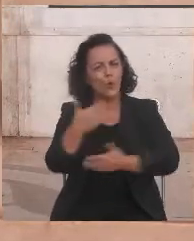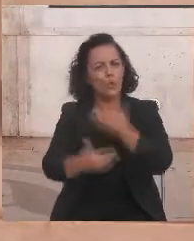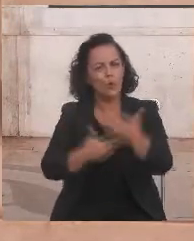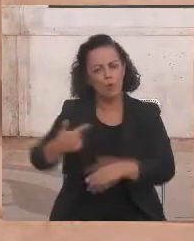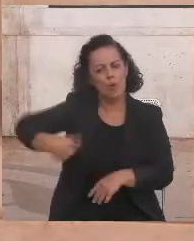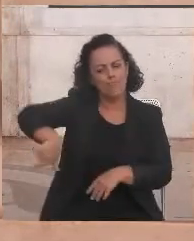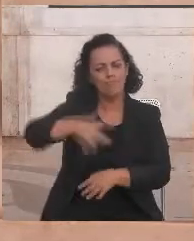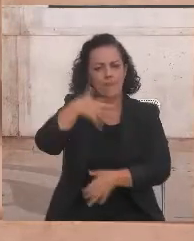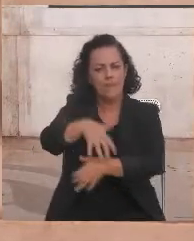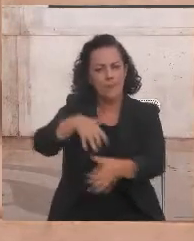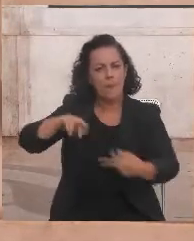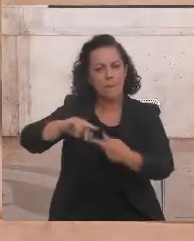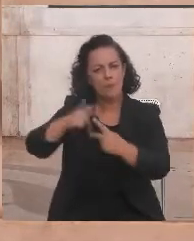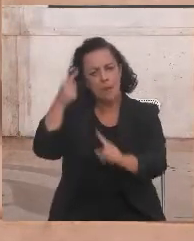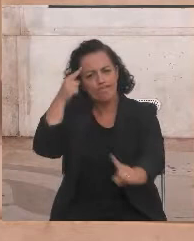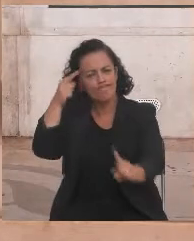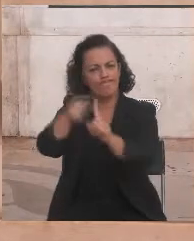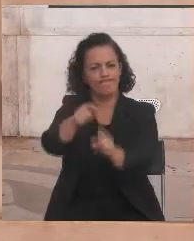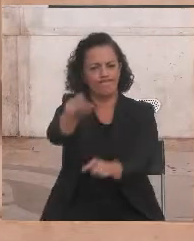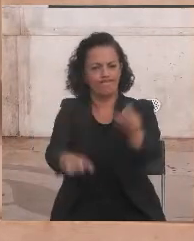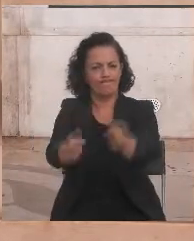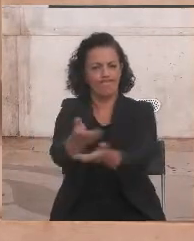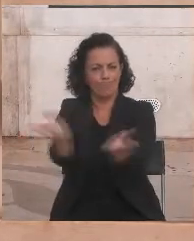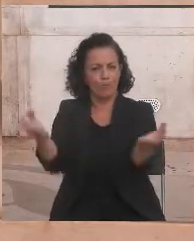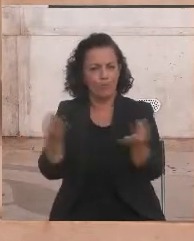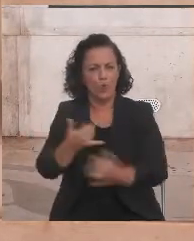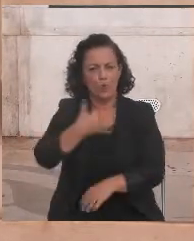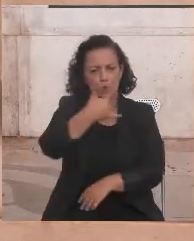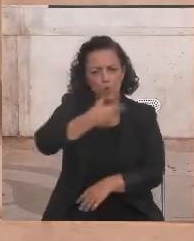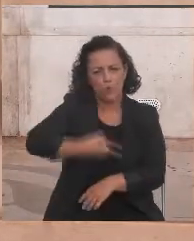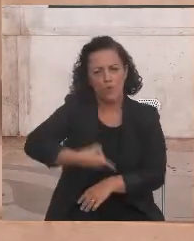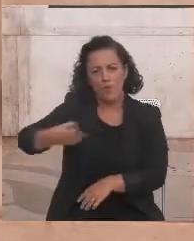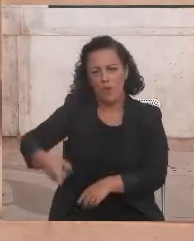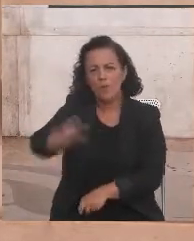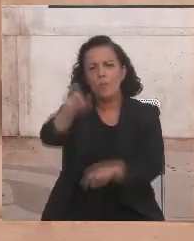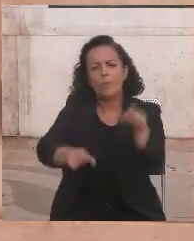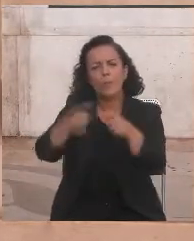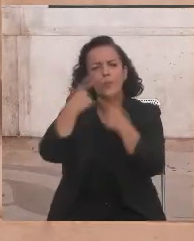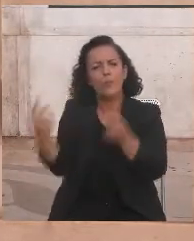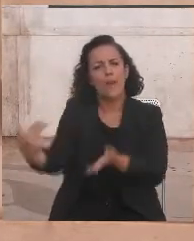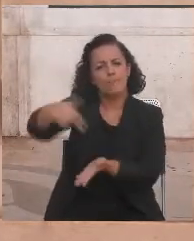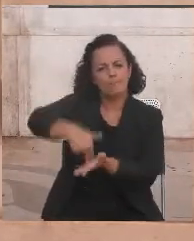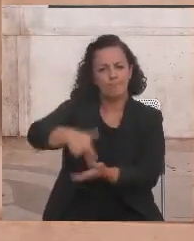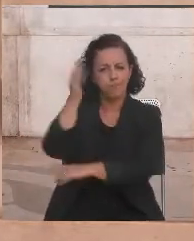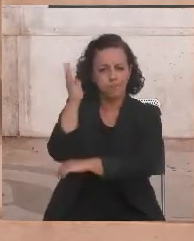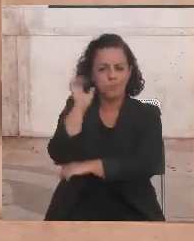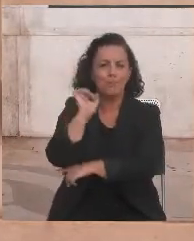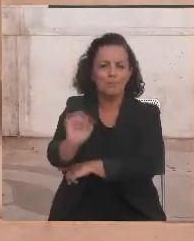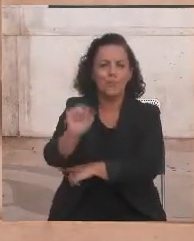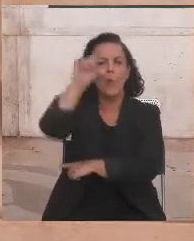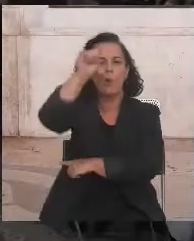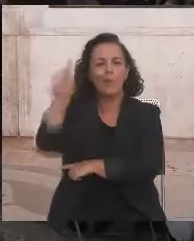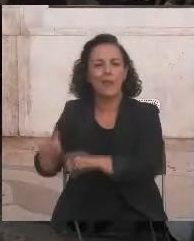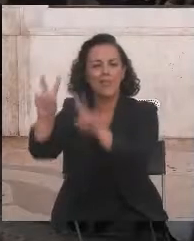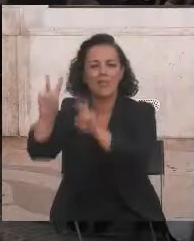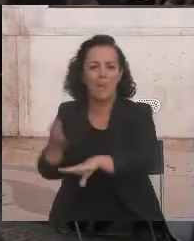da Assembleia Municipal, tendo sido efetuadas 299 intervenções do público antes do período da ordem do